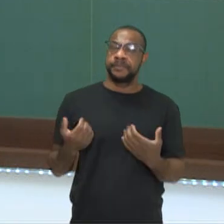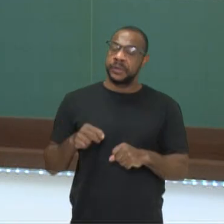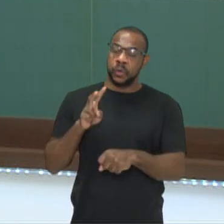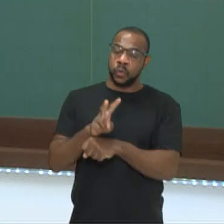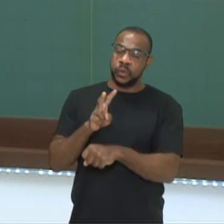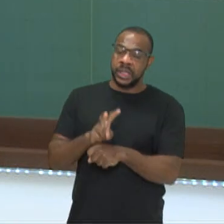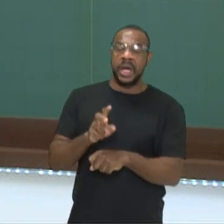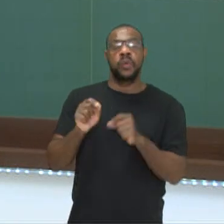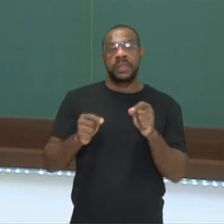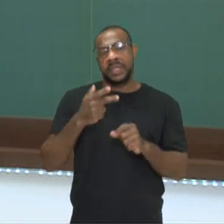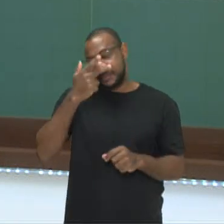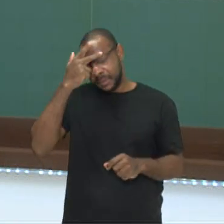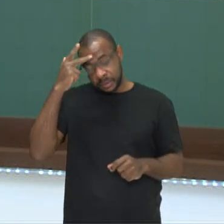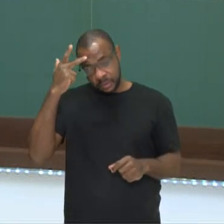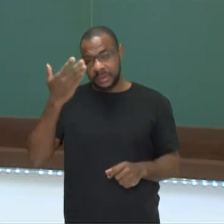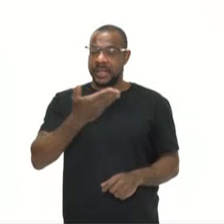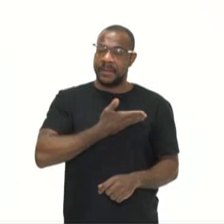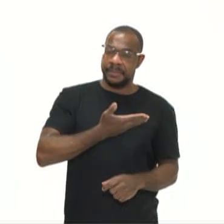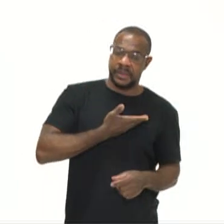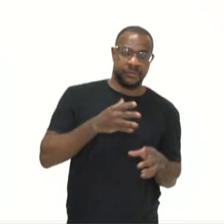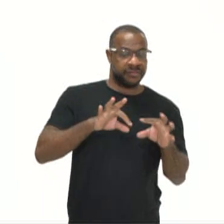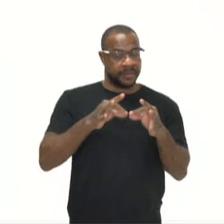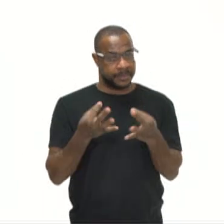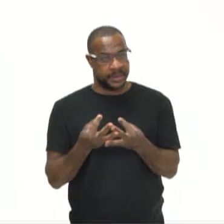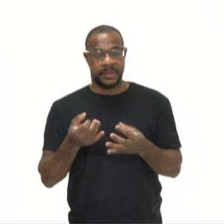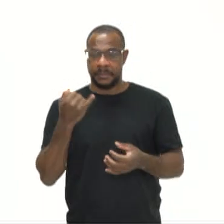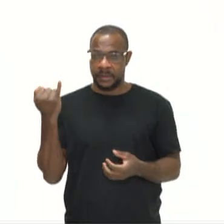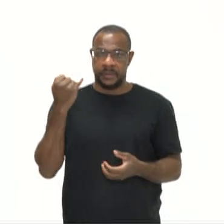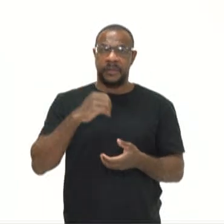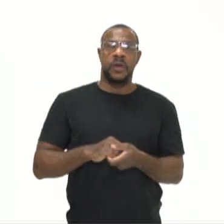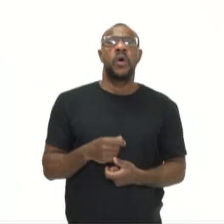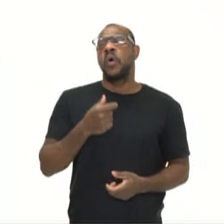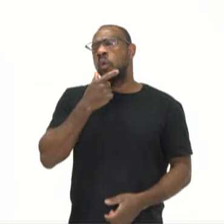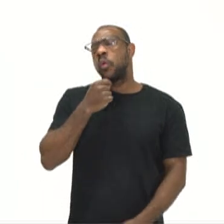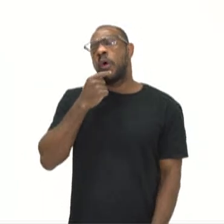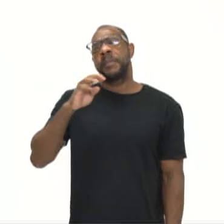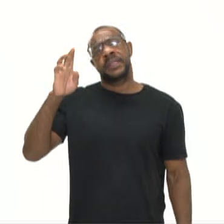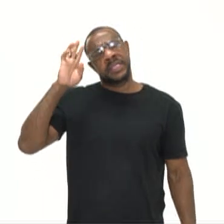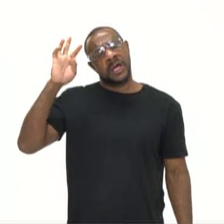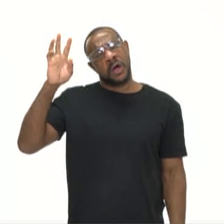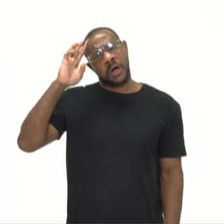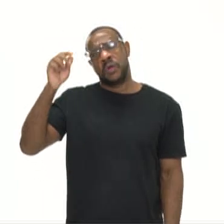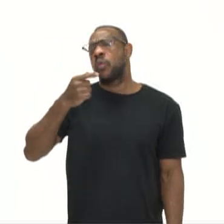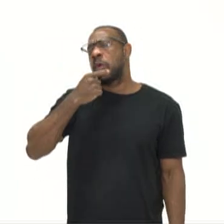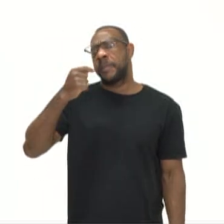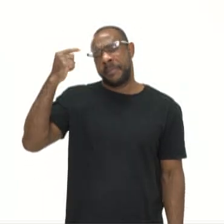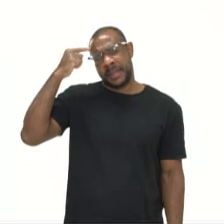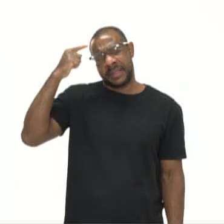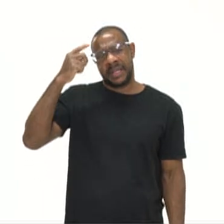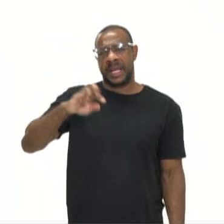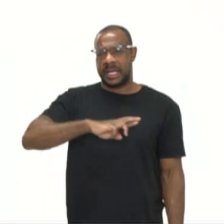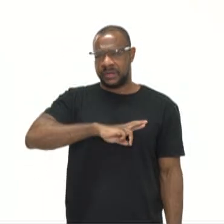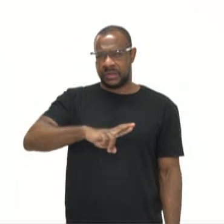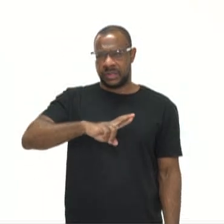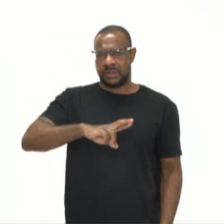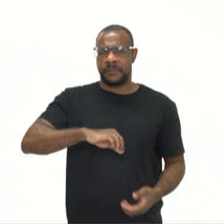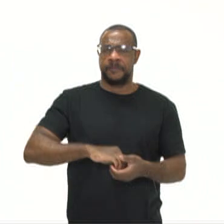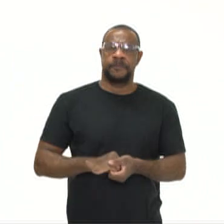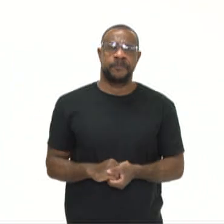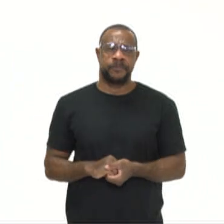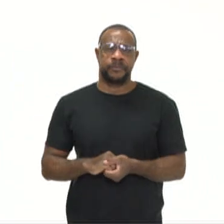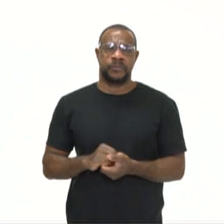amo, daqueles que estão à minha volta. Bom, um teólogo, filósofo, pensador, religioso, Hans